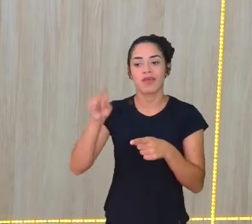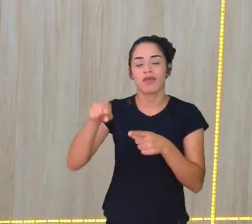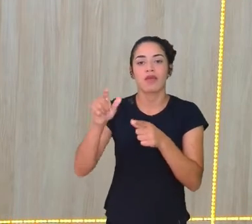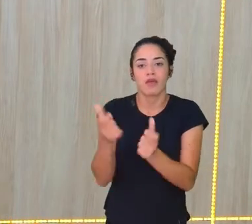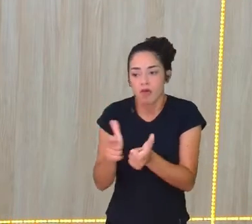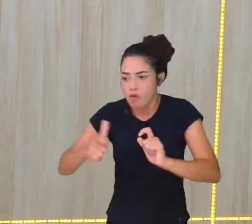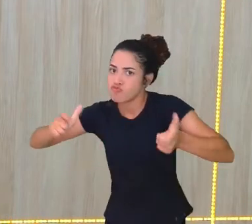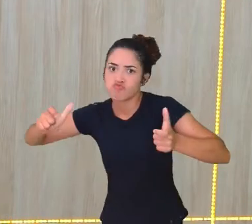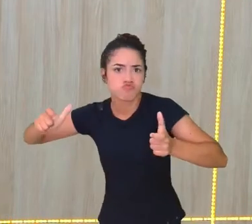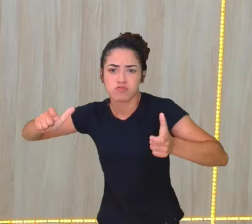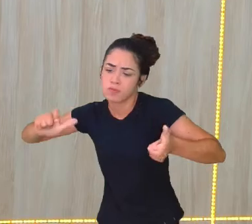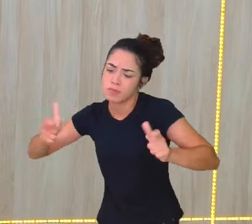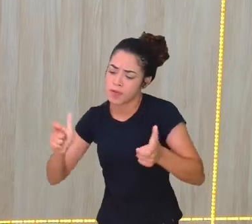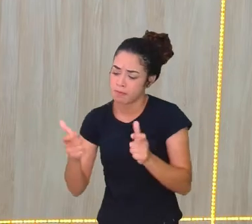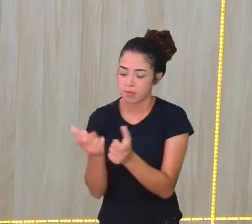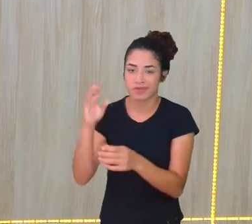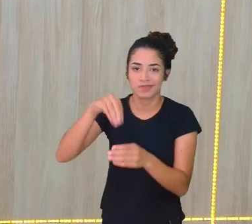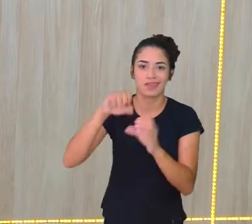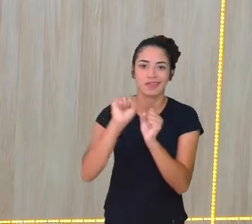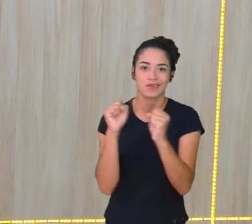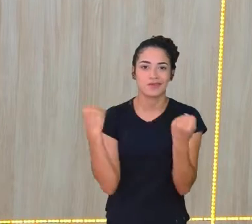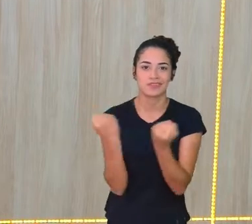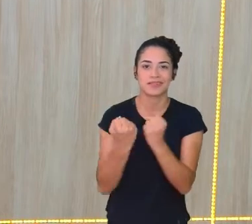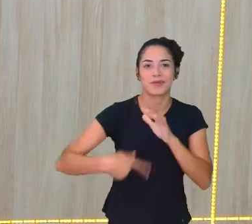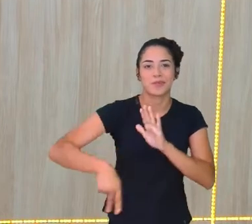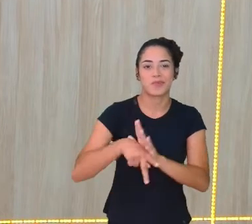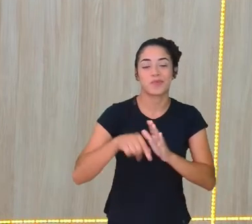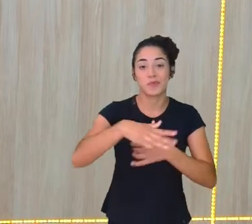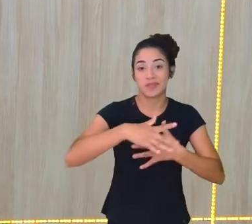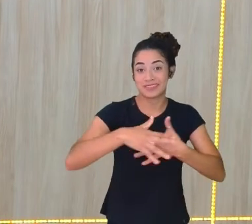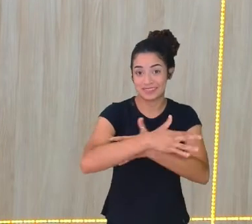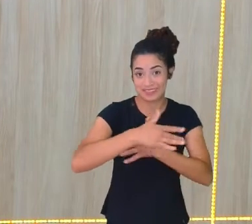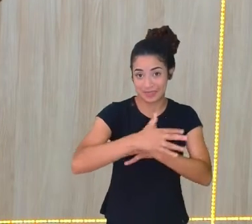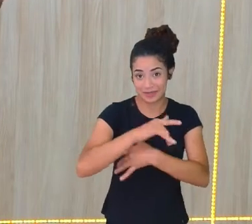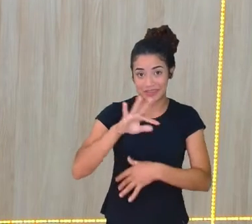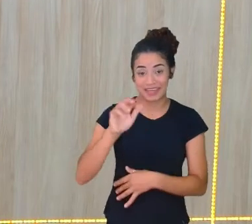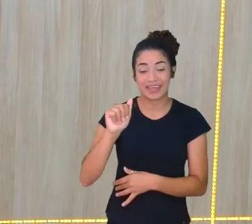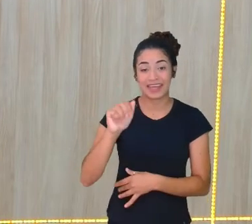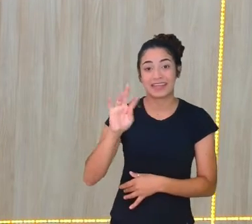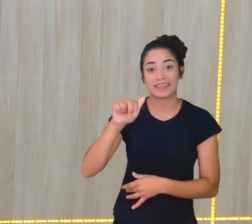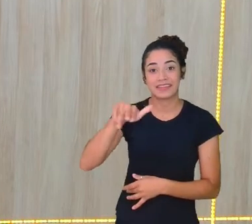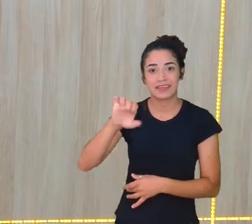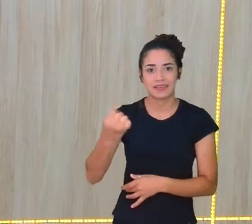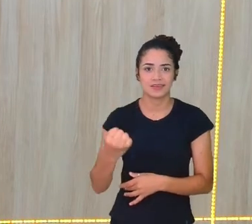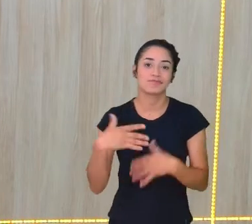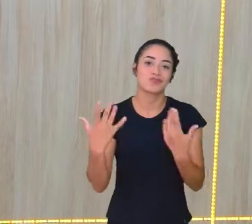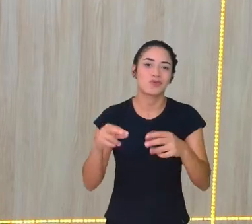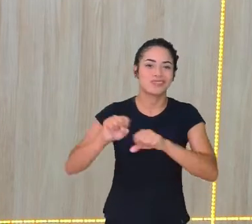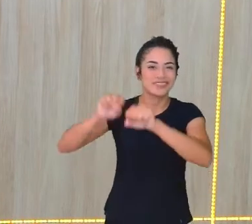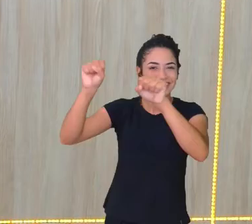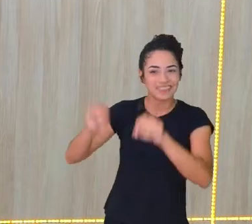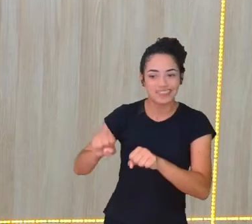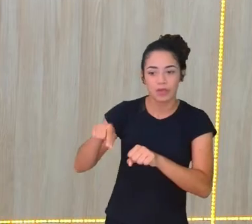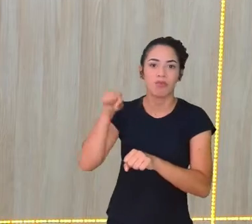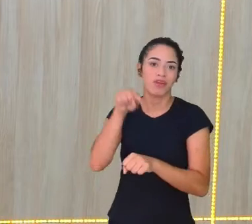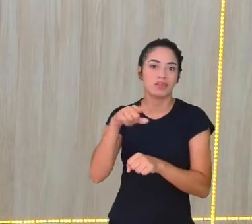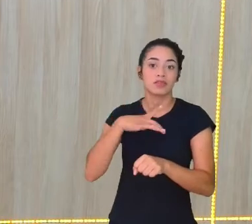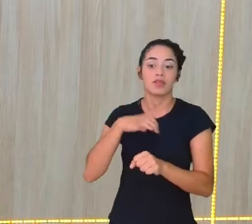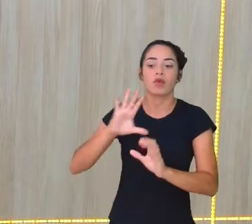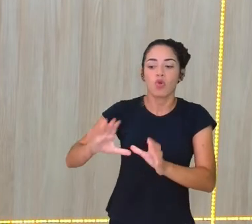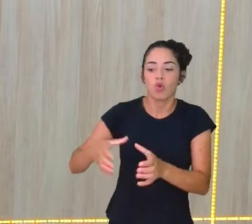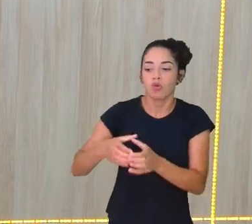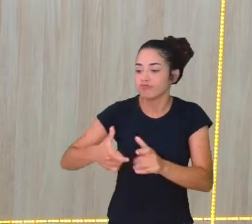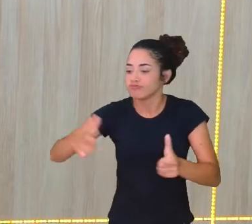minoria na sociedade ateniense, né? Como em todo sistema aristocrático, a gente tem um grupo, né, que geralmente